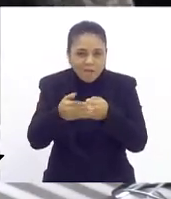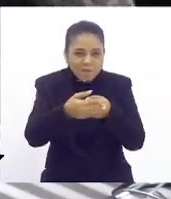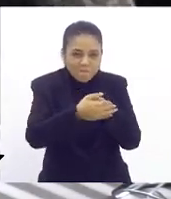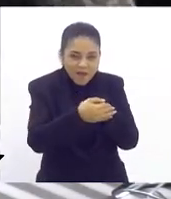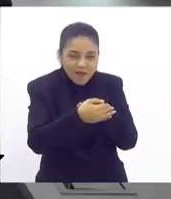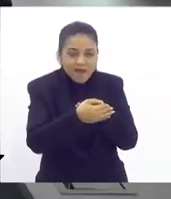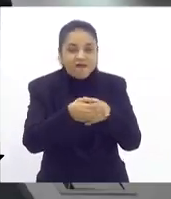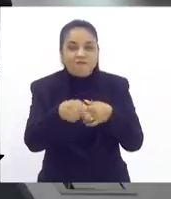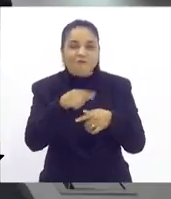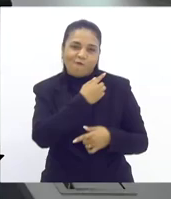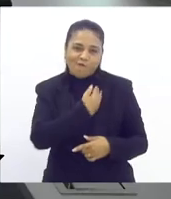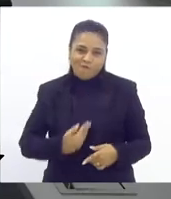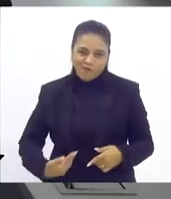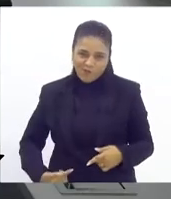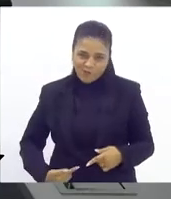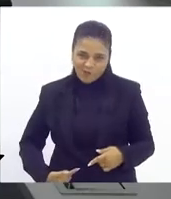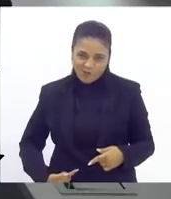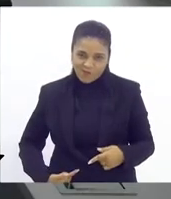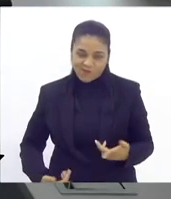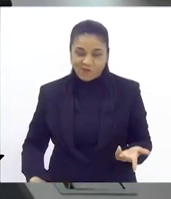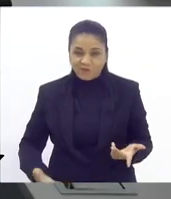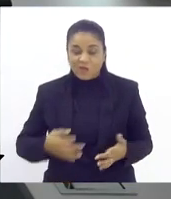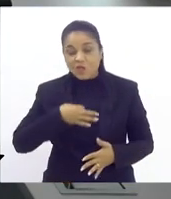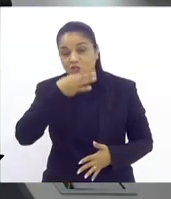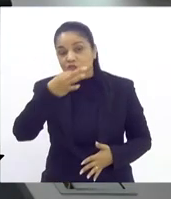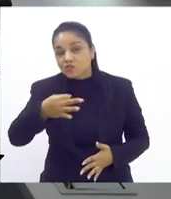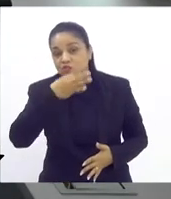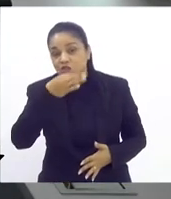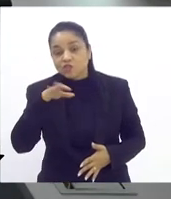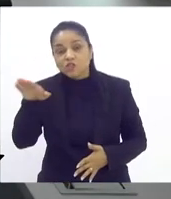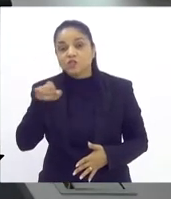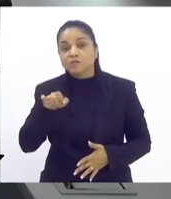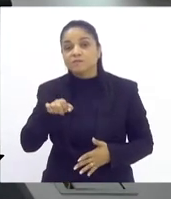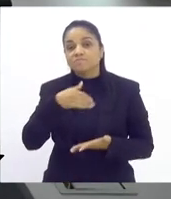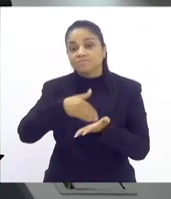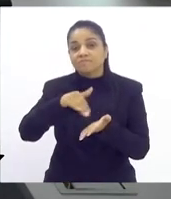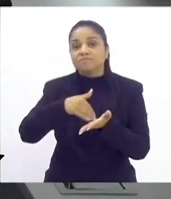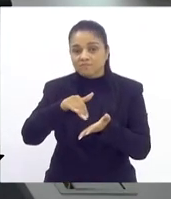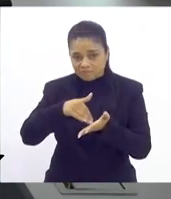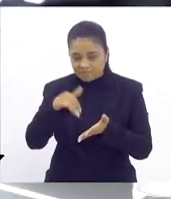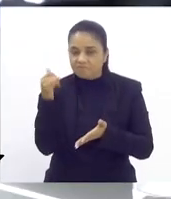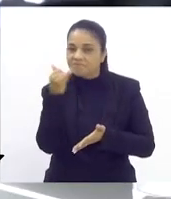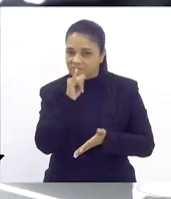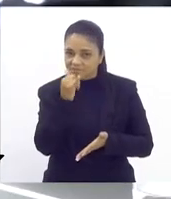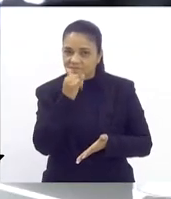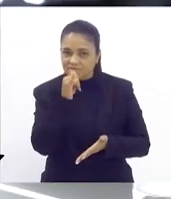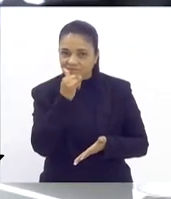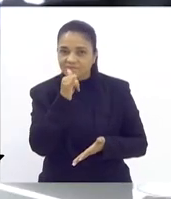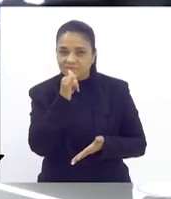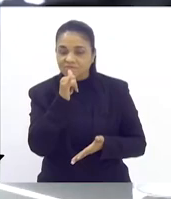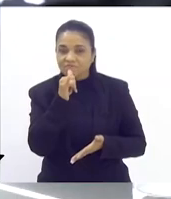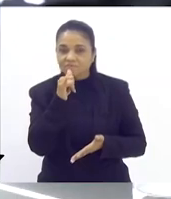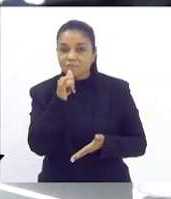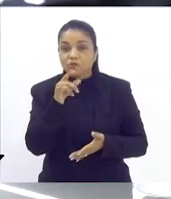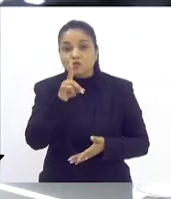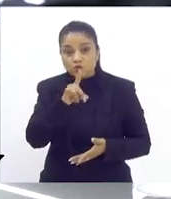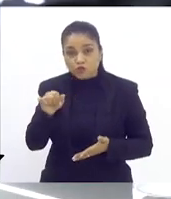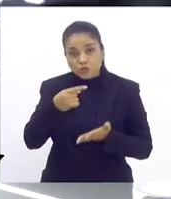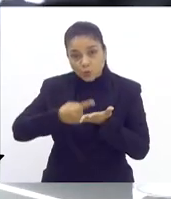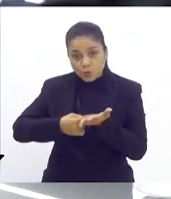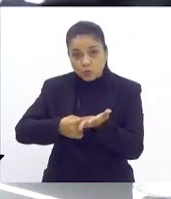uma sugestão presidente convocamos o secretário de energia no dia da